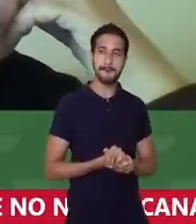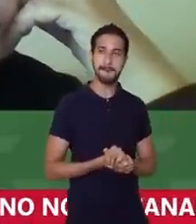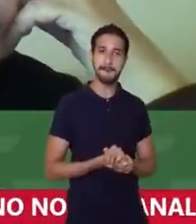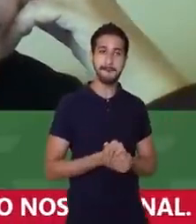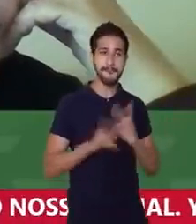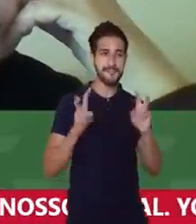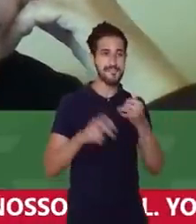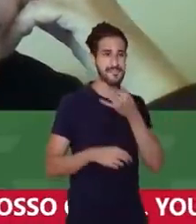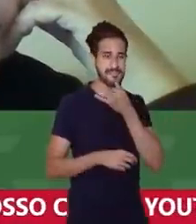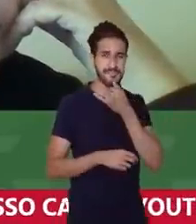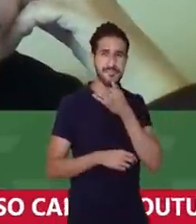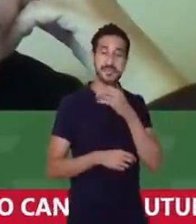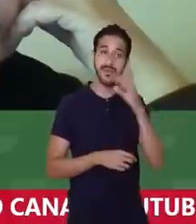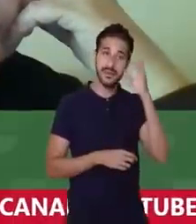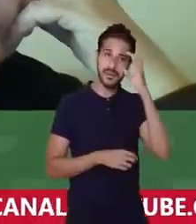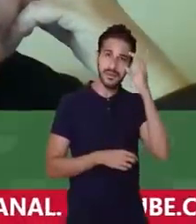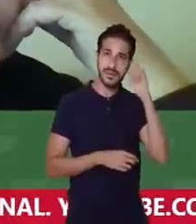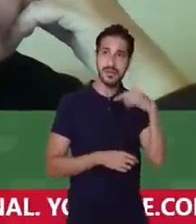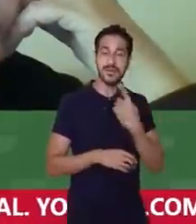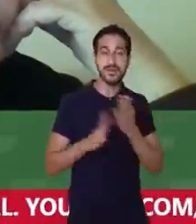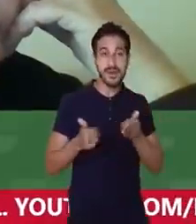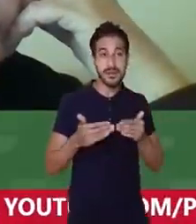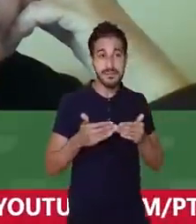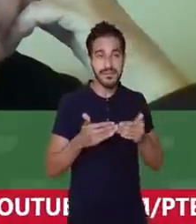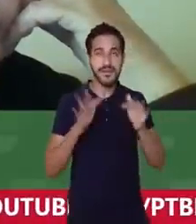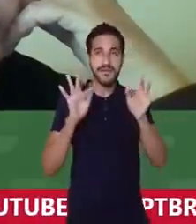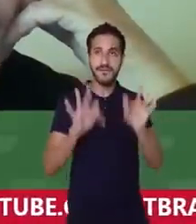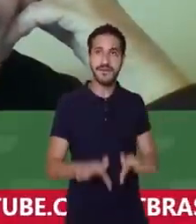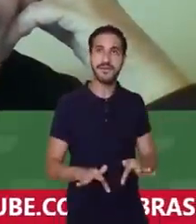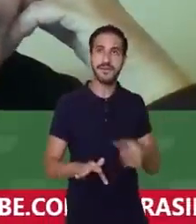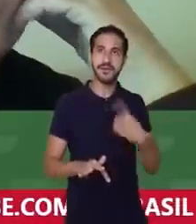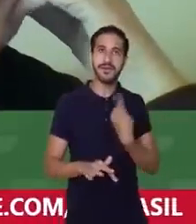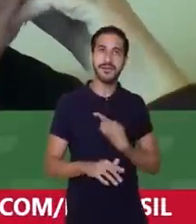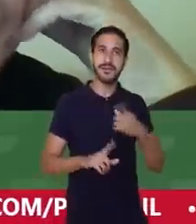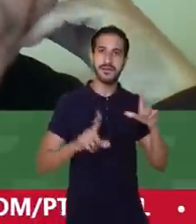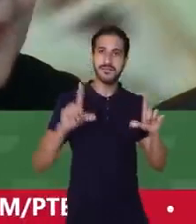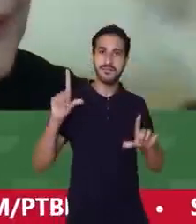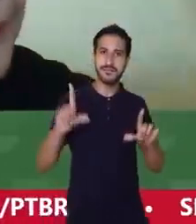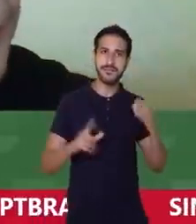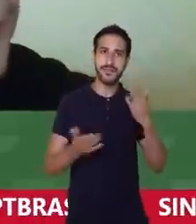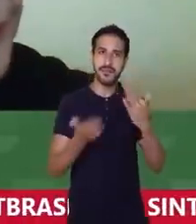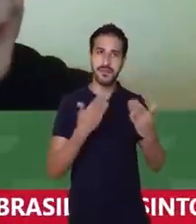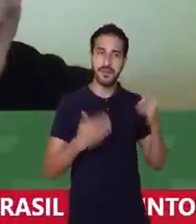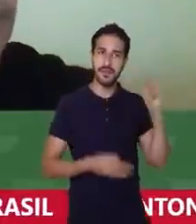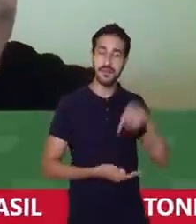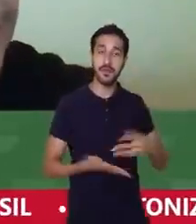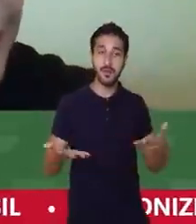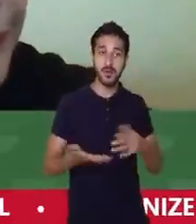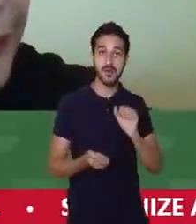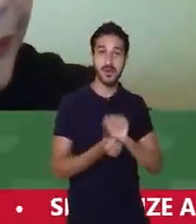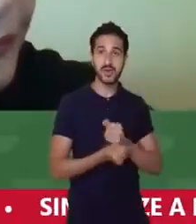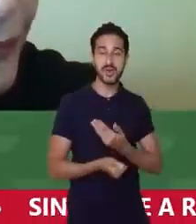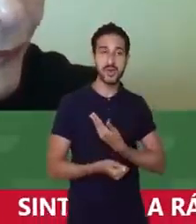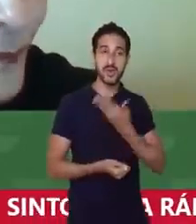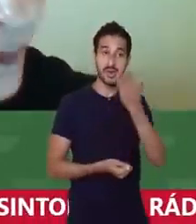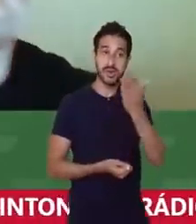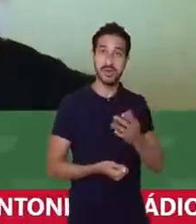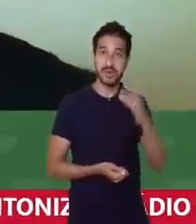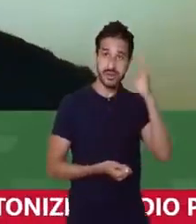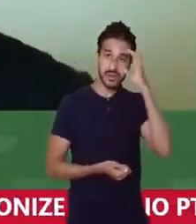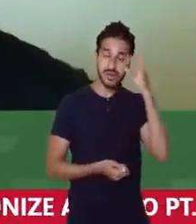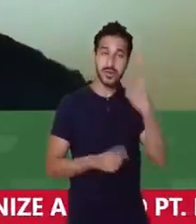Não, é muito triste. Dilma, nós estamos já indo para a conclusão do nosso bate-papo aqui hoje com a presença da